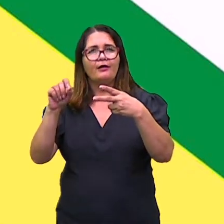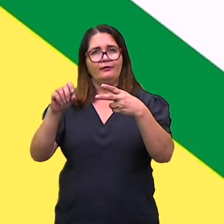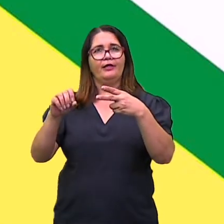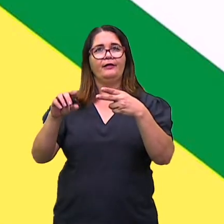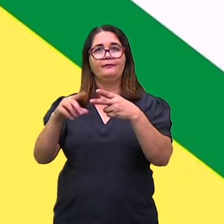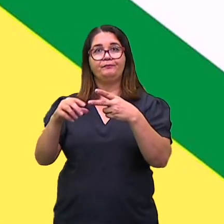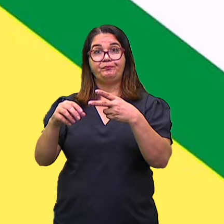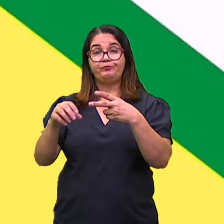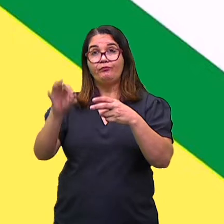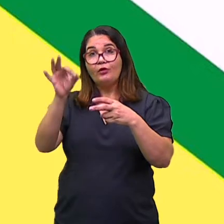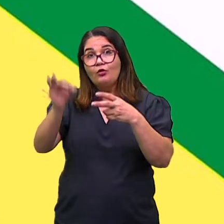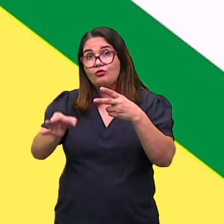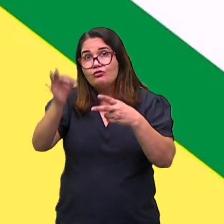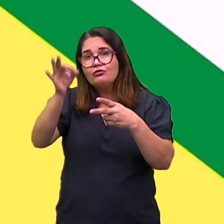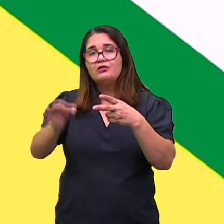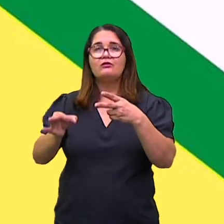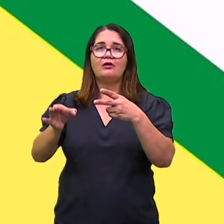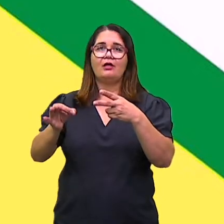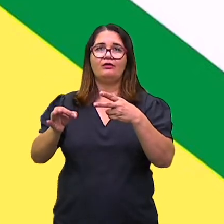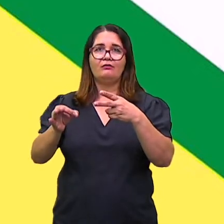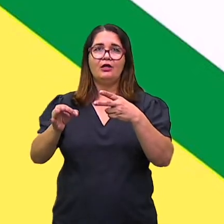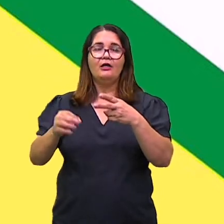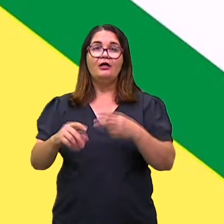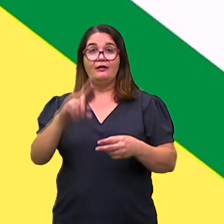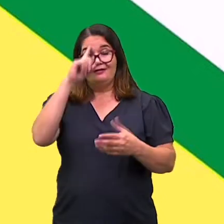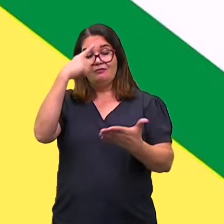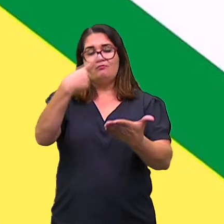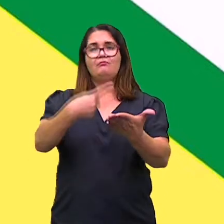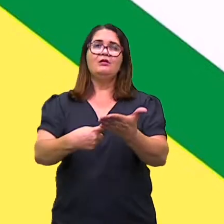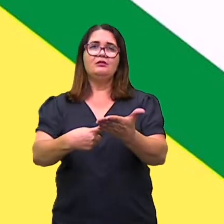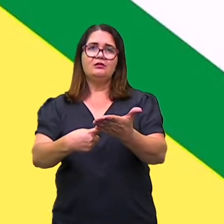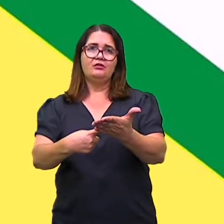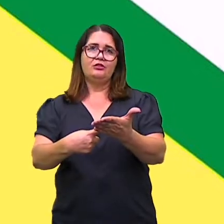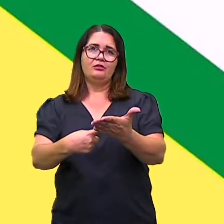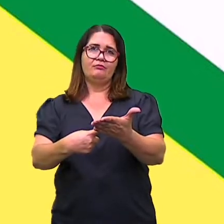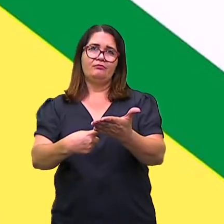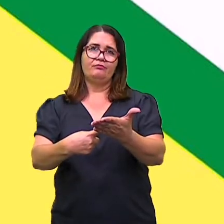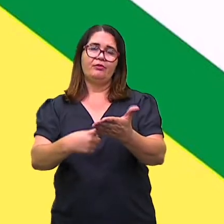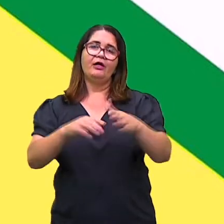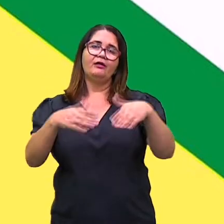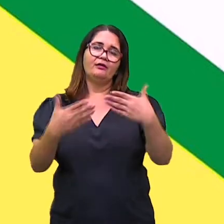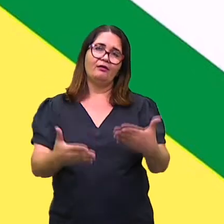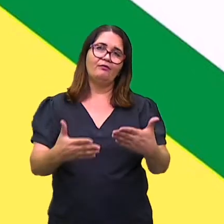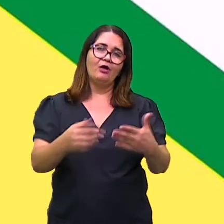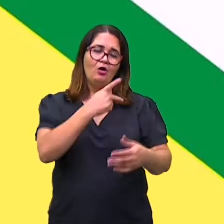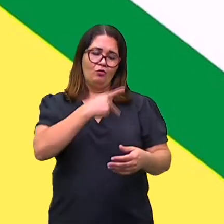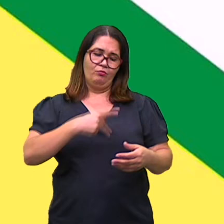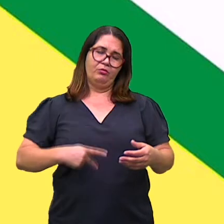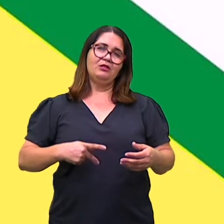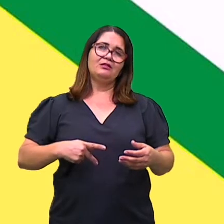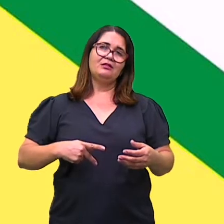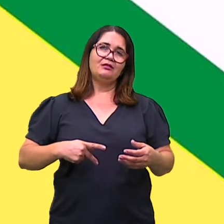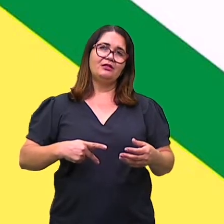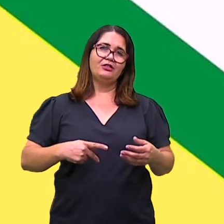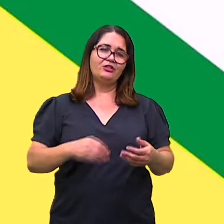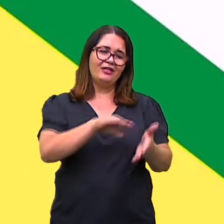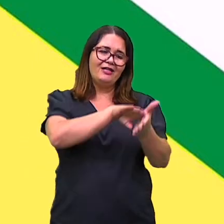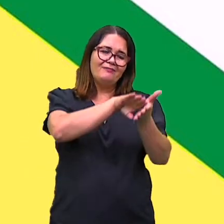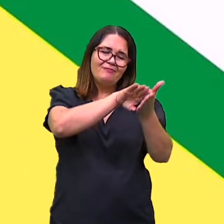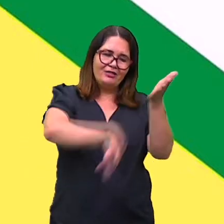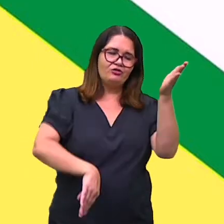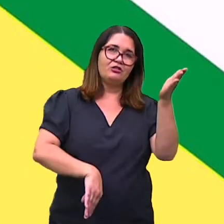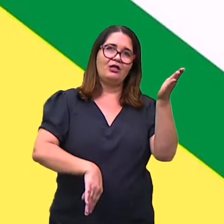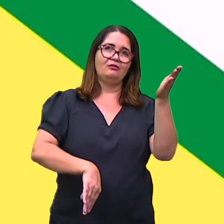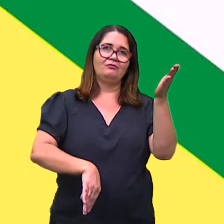por afastar o presidente do cargo, ele automaticamente já deixa a presidência